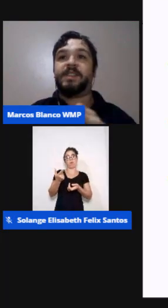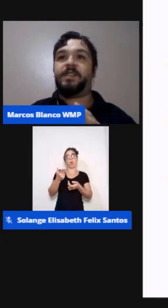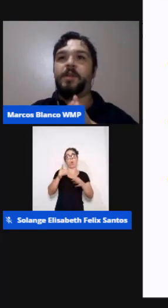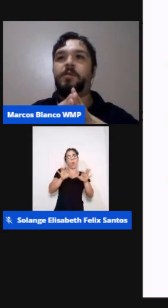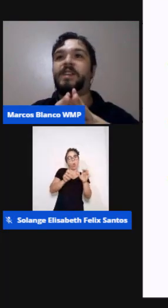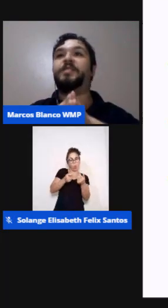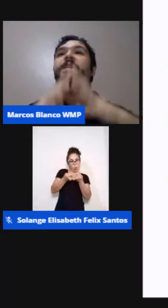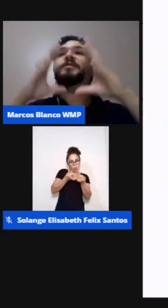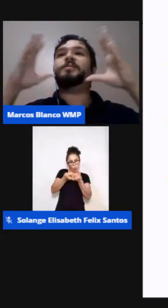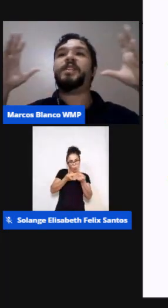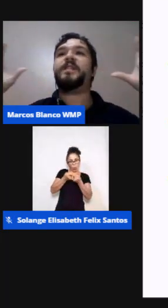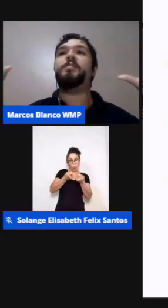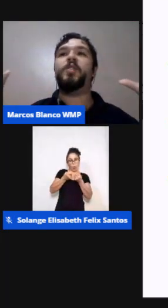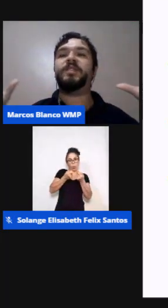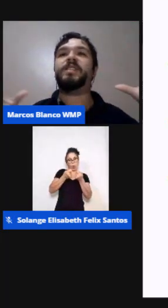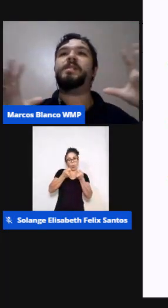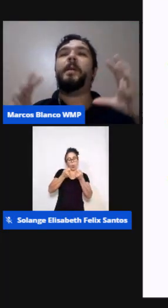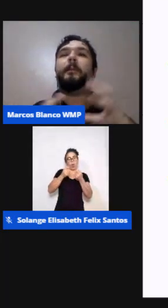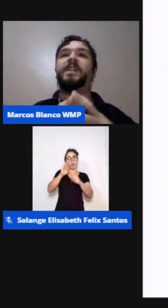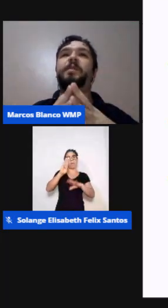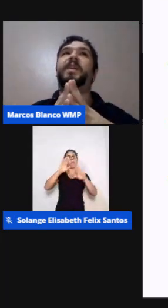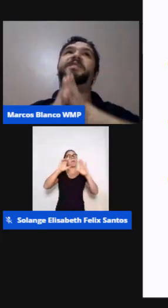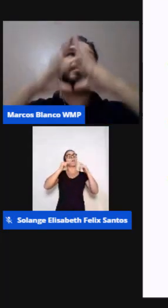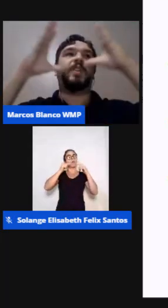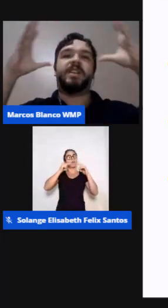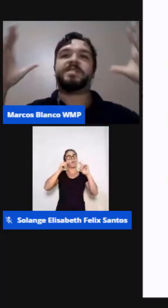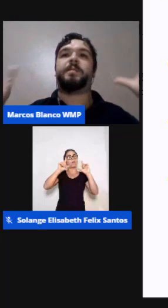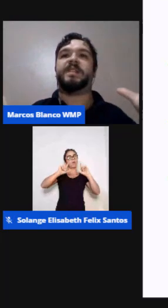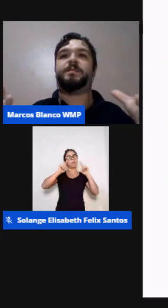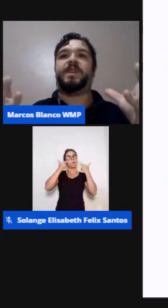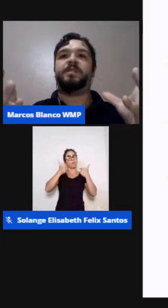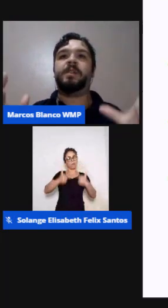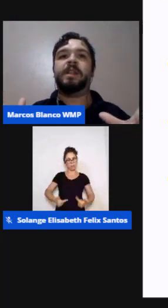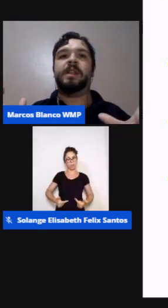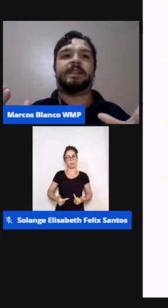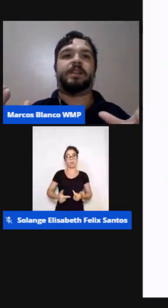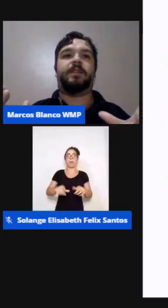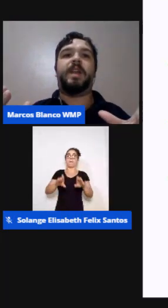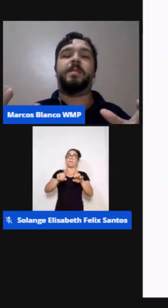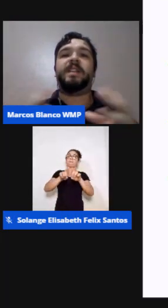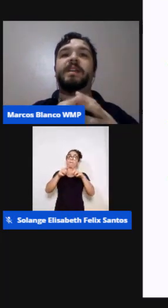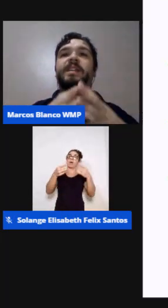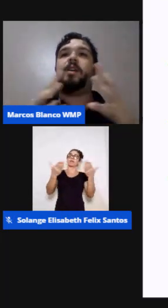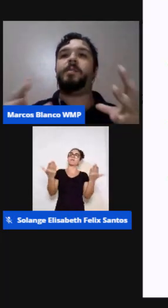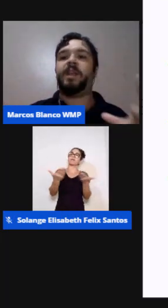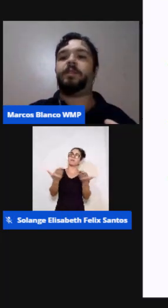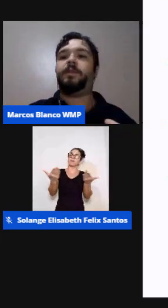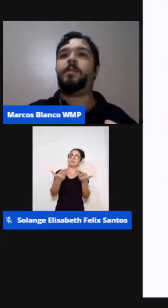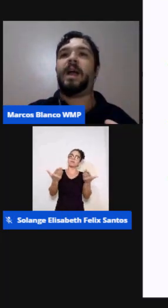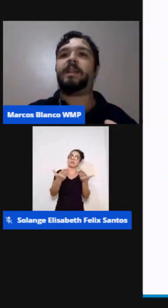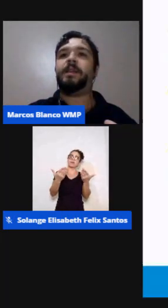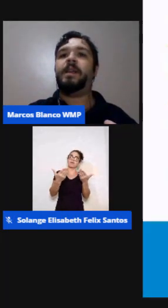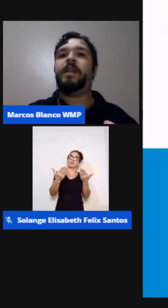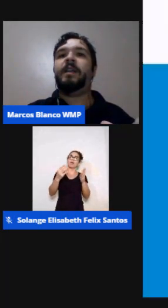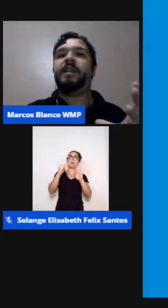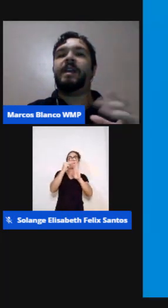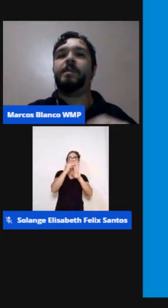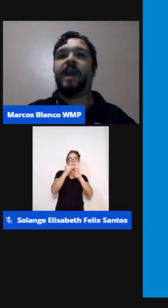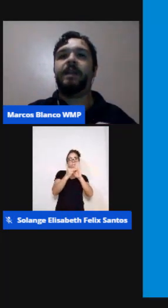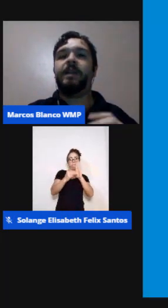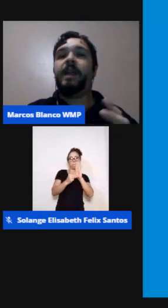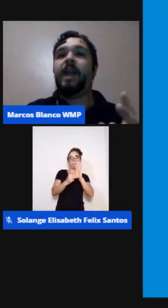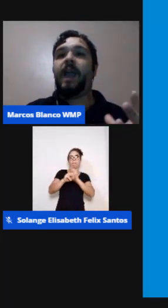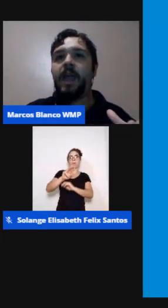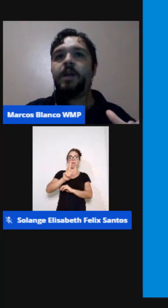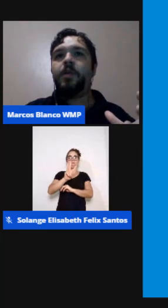de agora, vocês vão conhecer o método mais famoso, que principalmente Campo Grande está participando dessa nova ferramenta, que é o método Wolbachia,